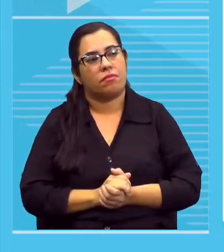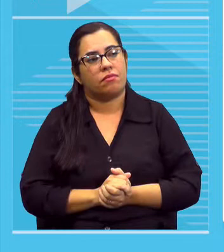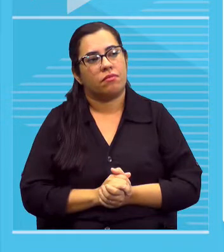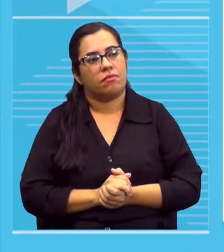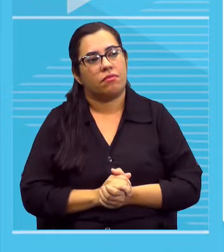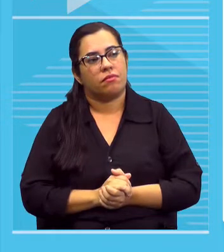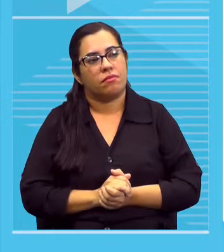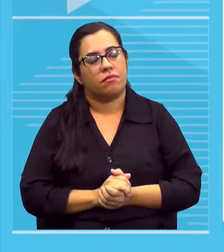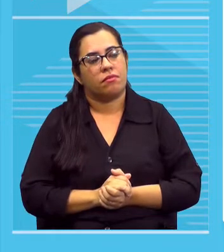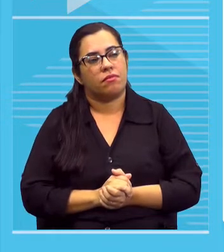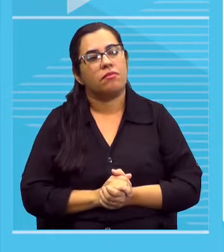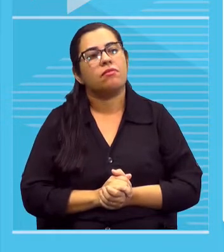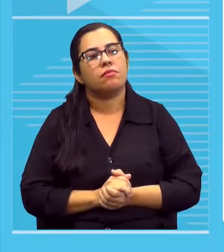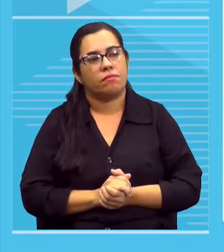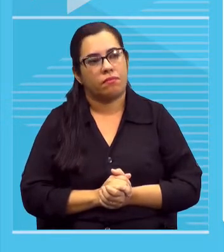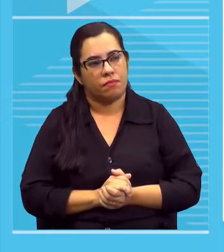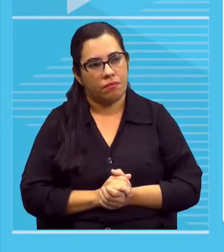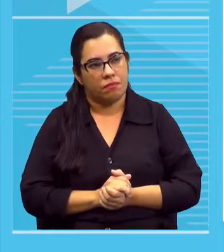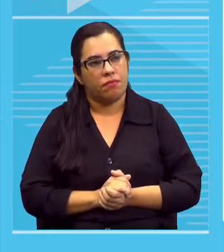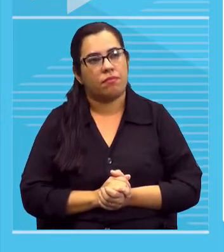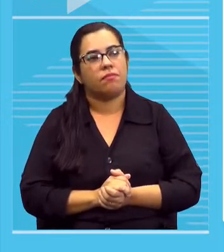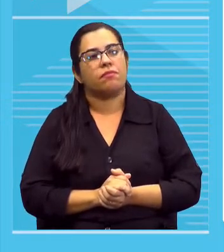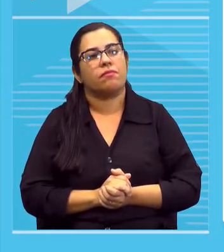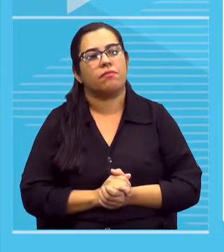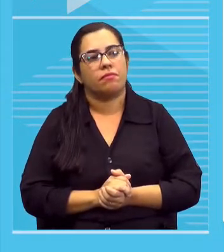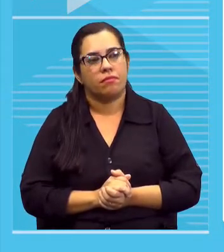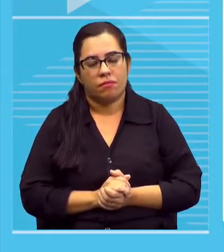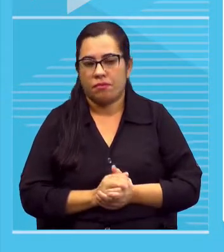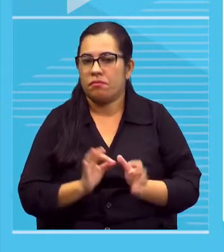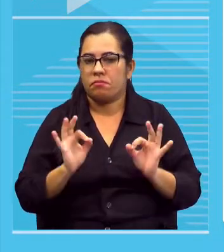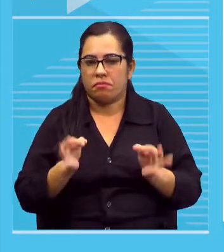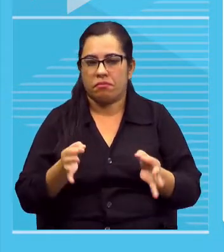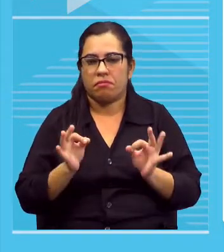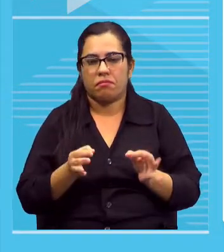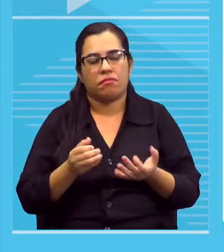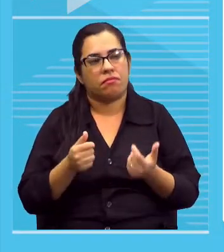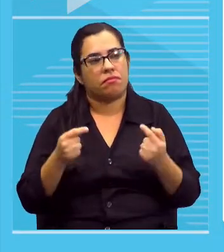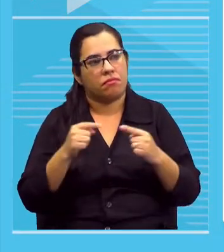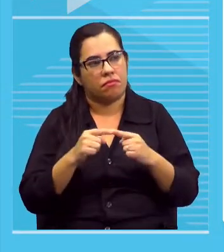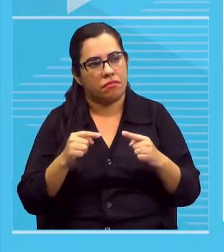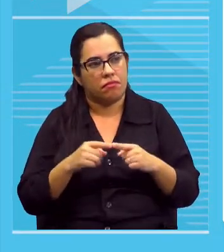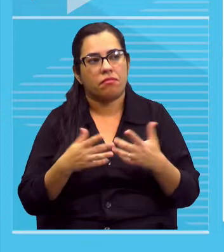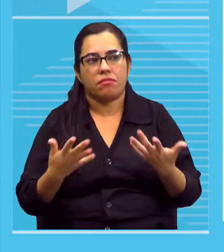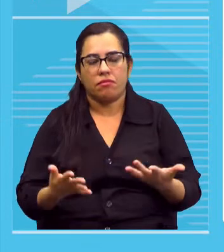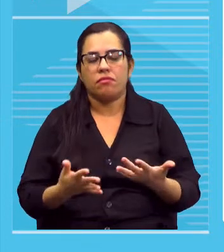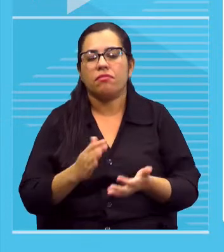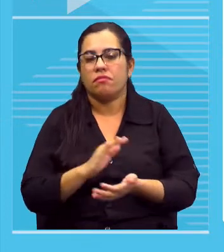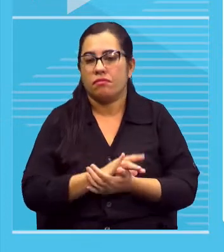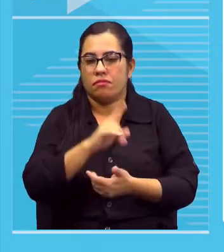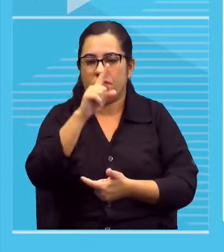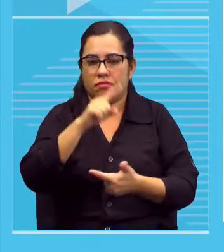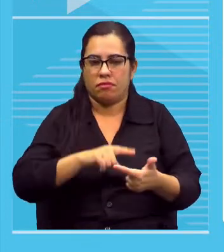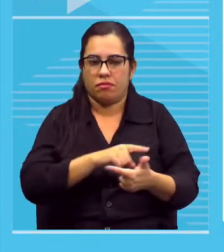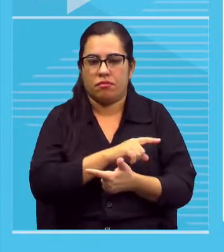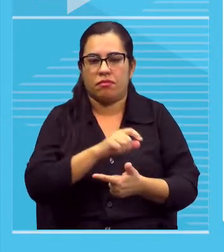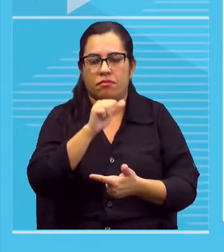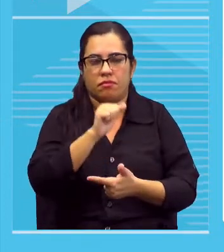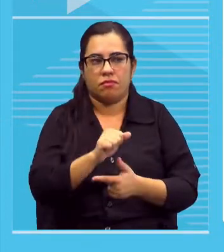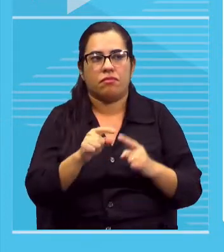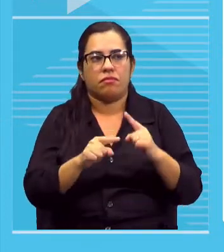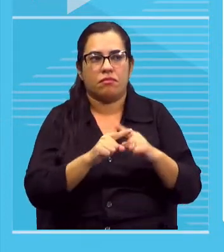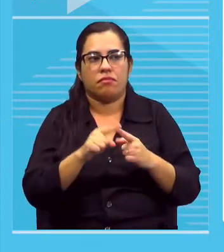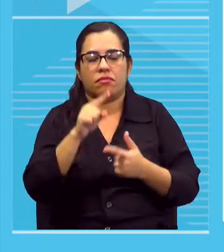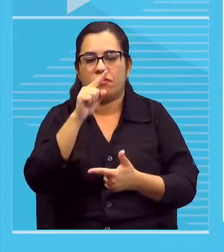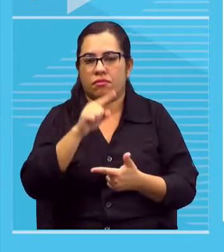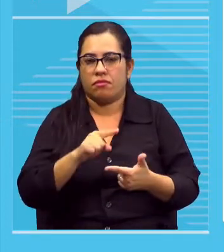e é igual a esse outro aqui não não são iguais não sendo de às vezes cosseno de ar não é igual ao